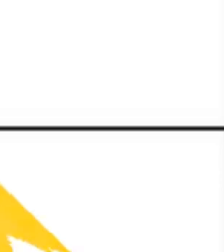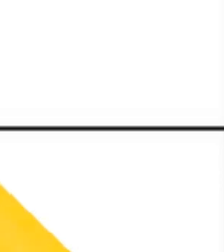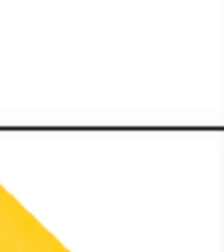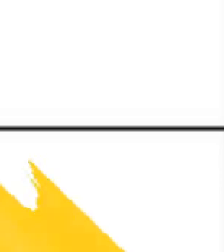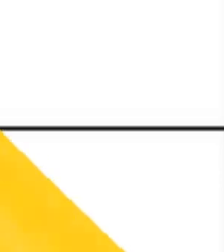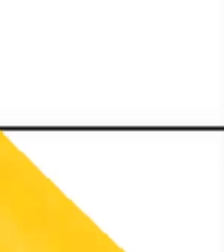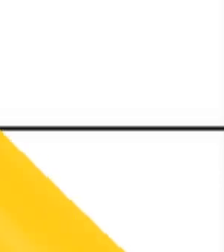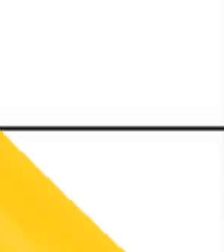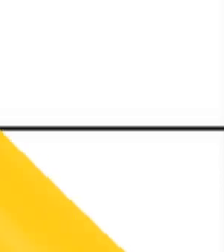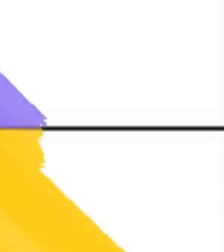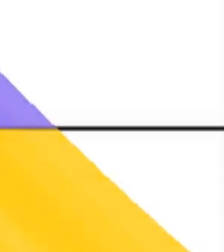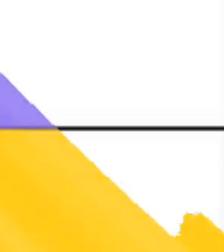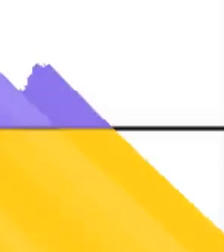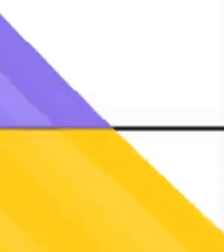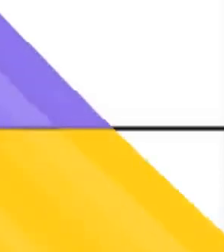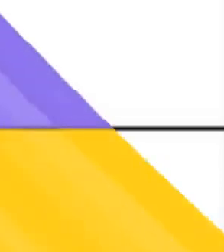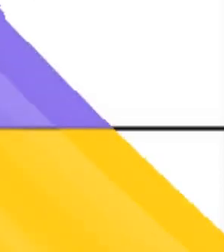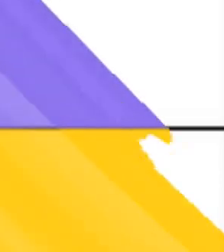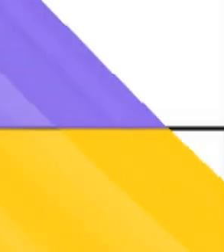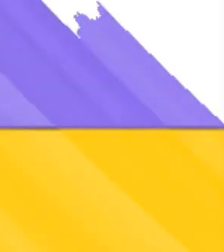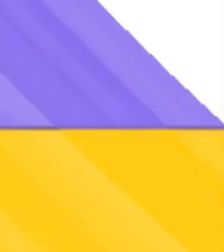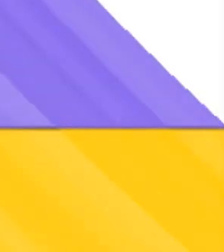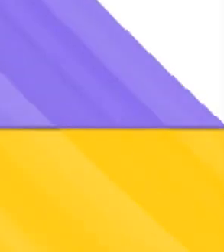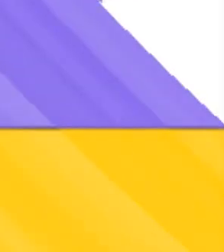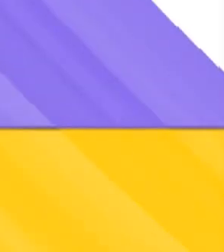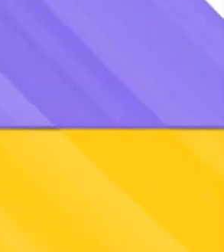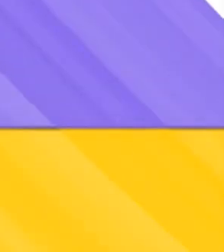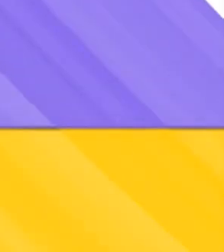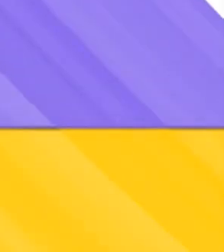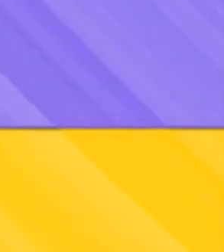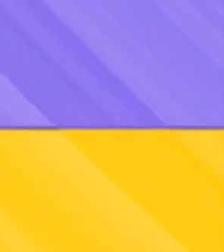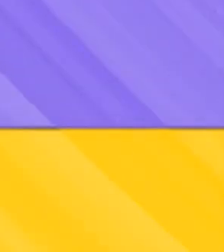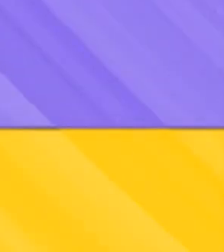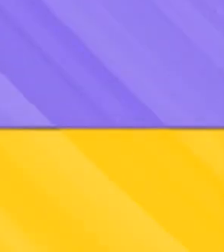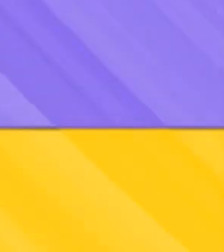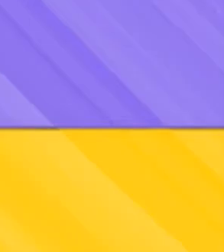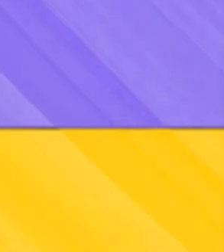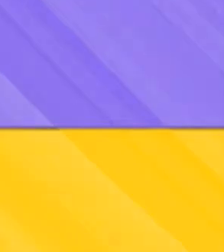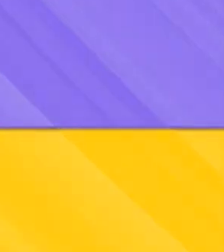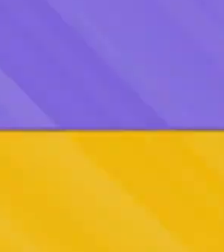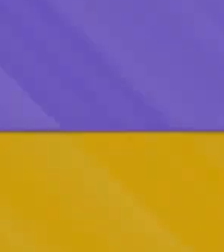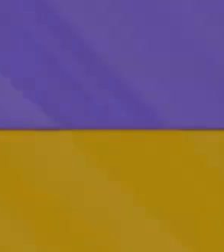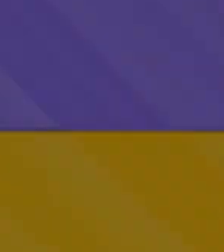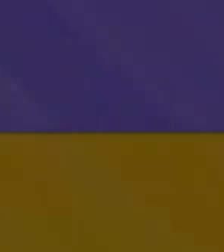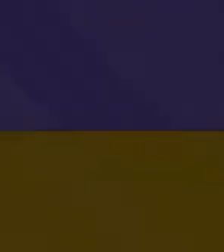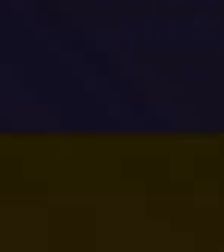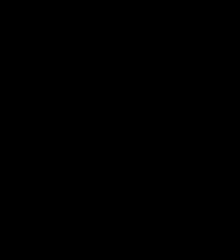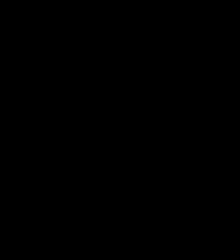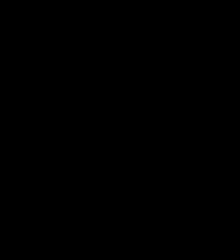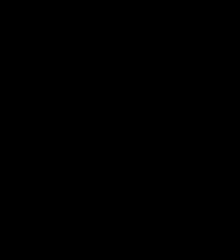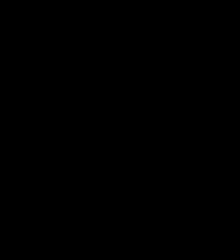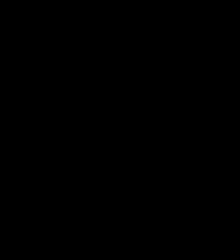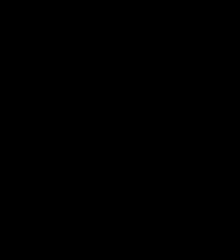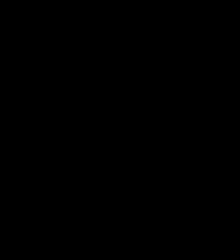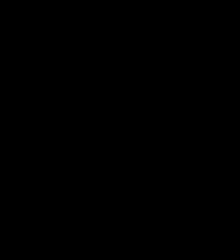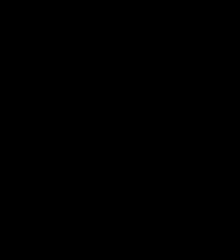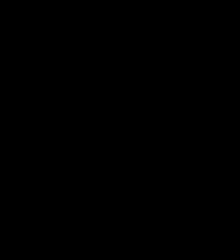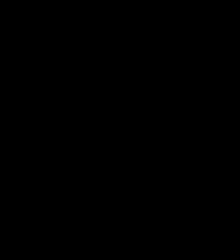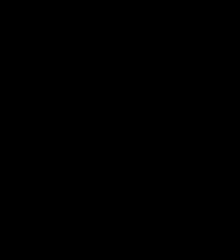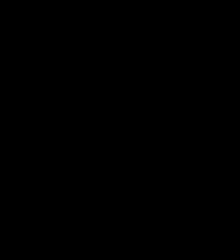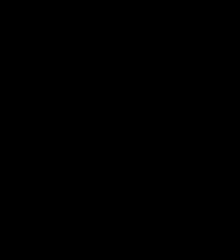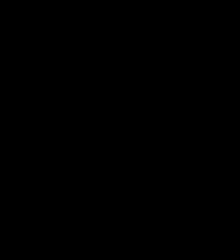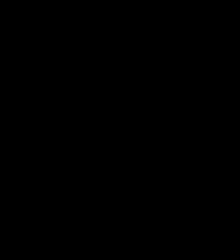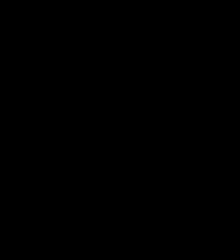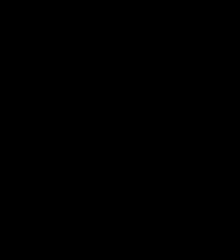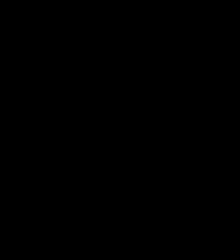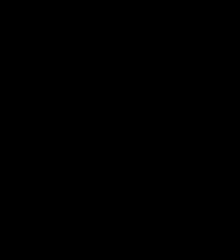com um ponto interno, seguida da letra G, cujo alongamento inferior alcança a letra C formando um sorriso. Janela de